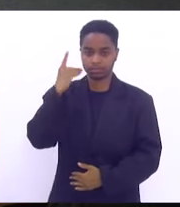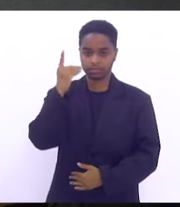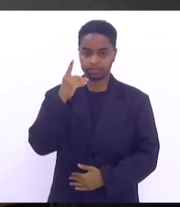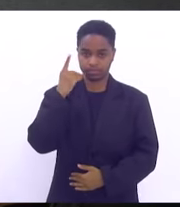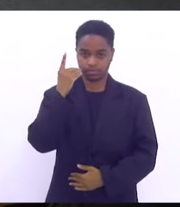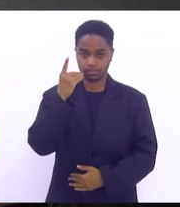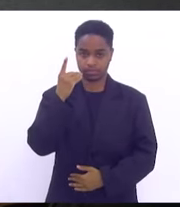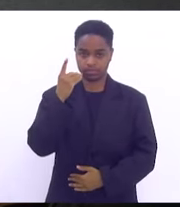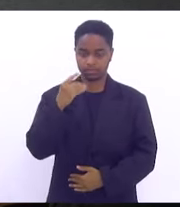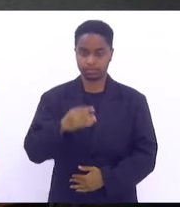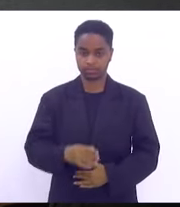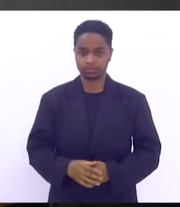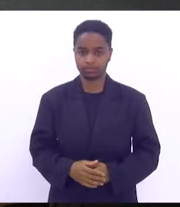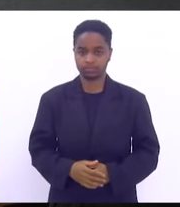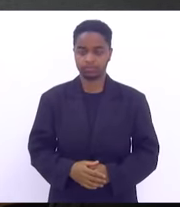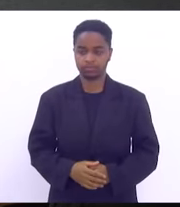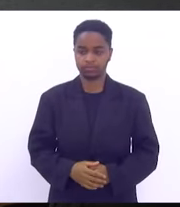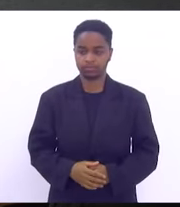deputada.